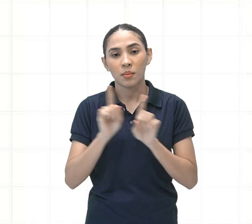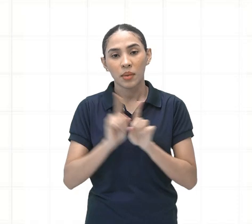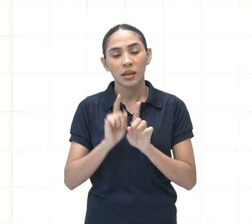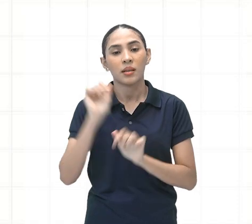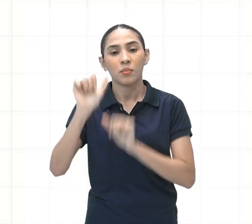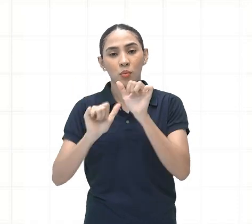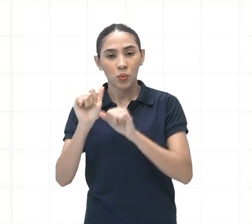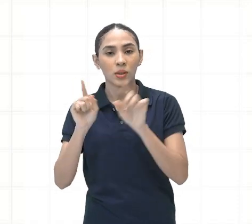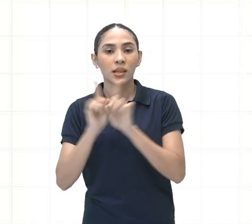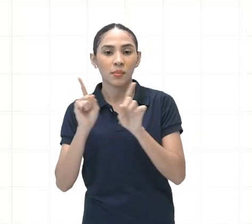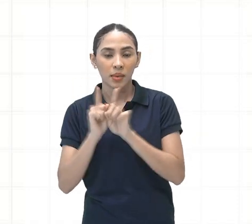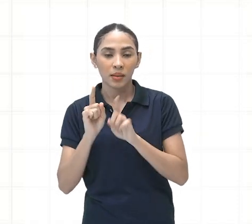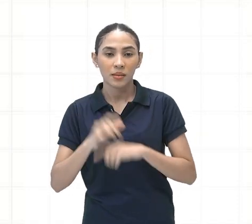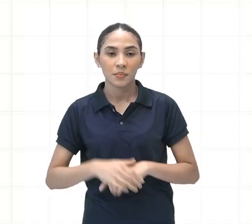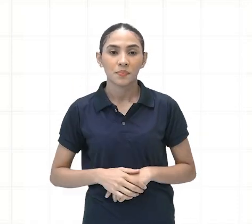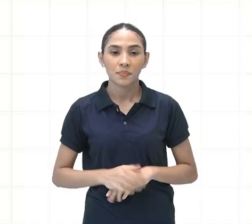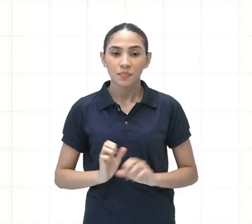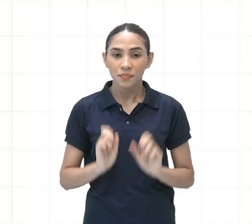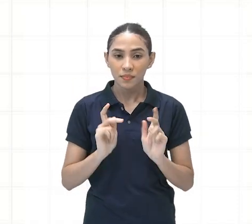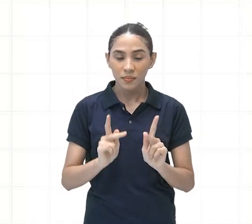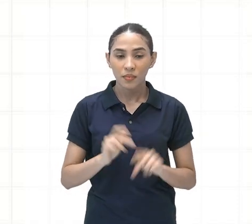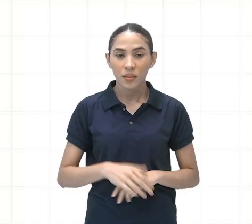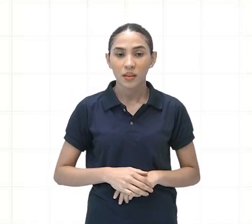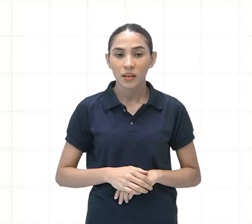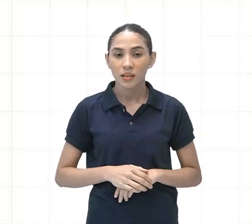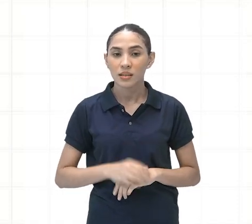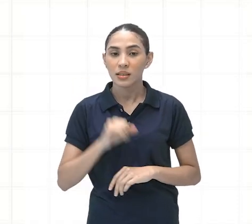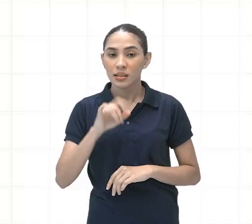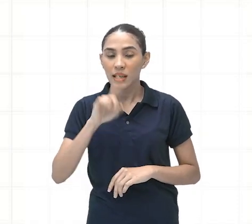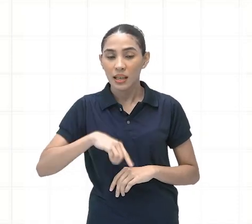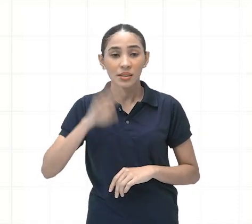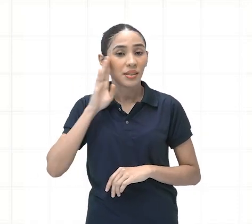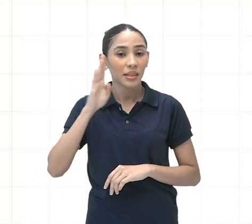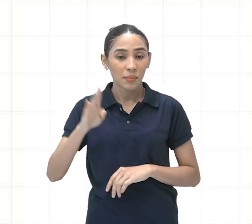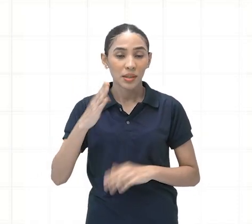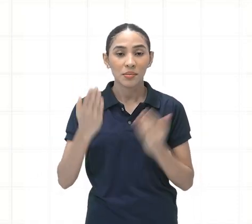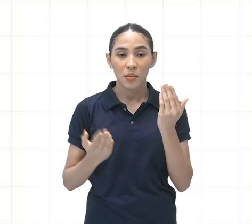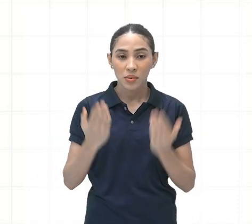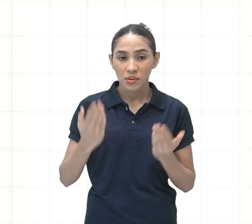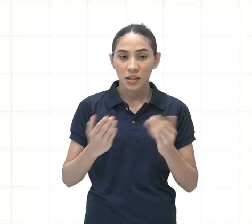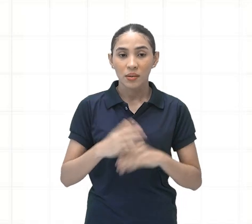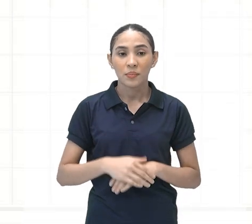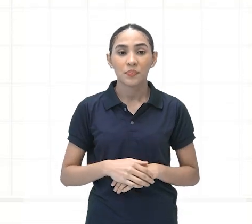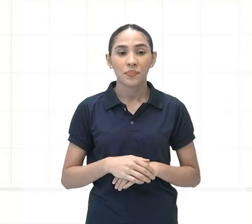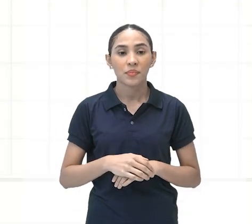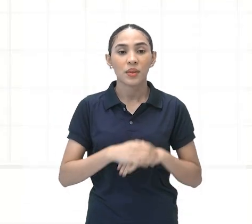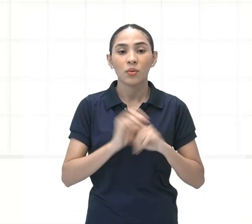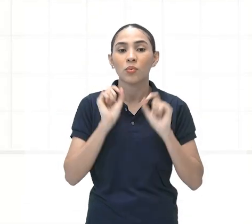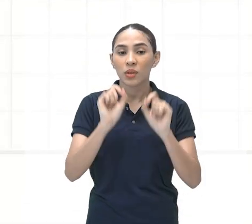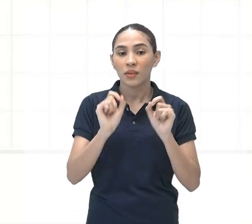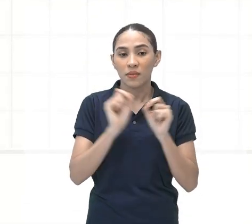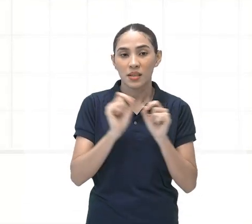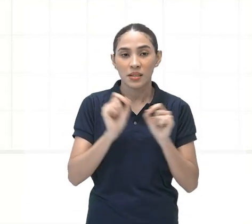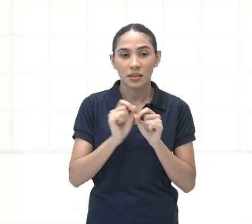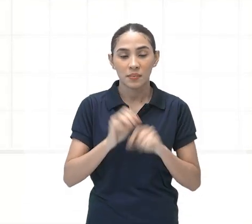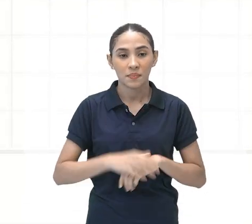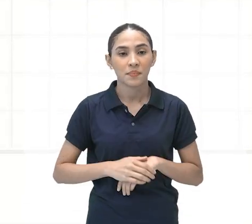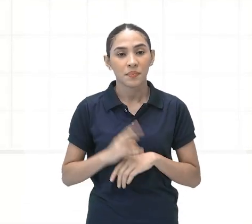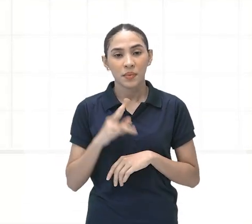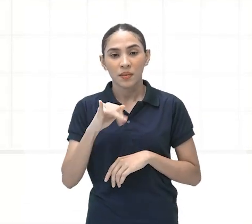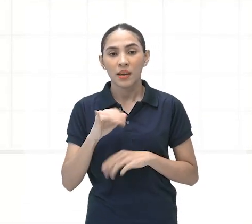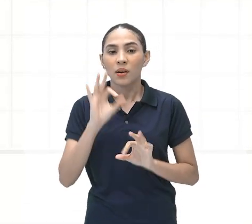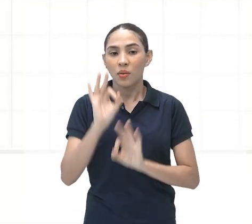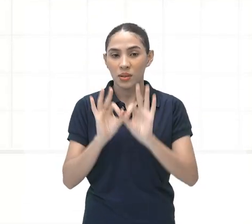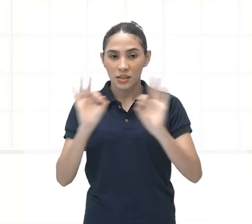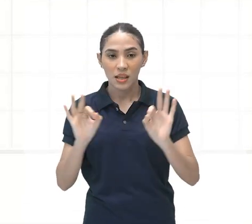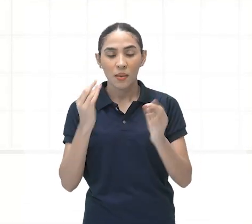outra também vai diminuir, certo? Se elas são diretamente proporcionais, o que nós podemos fazer? Nós vamos